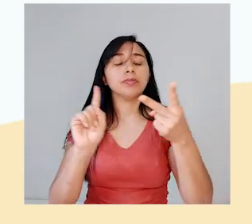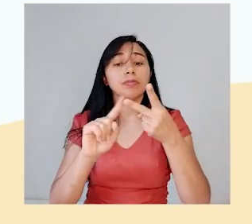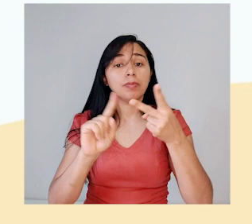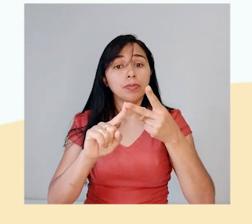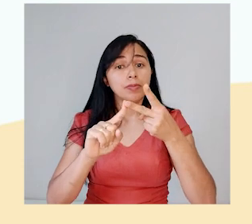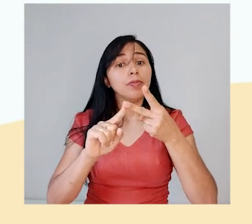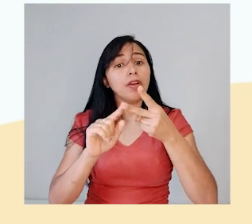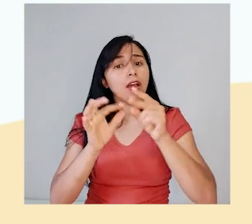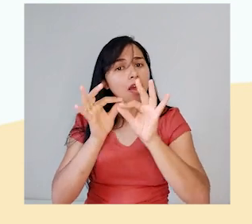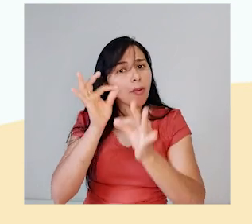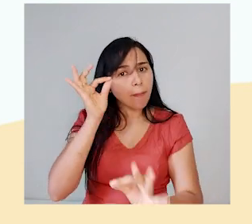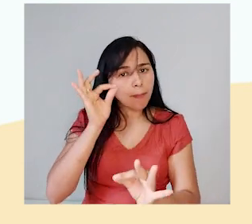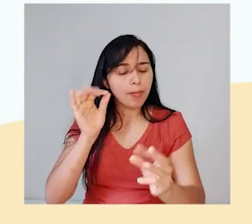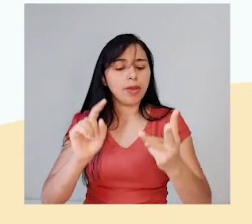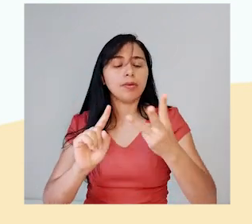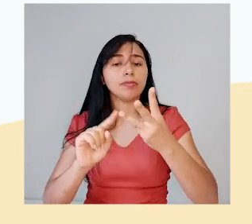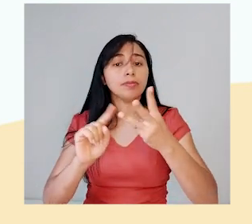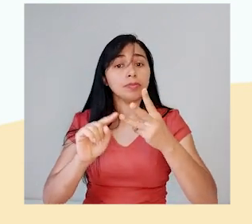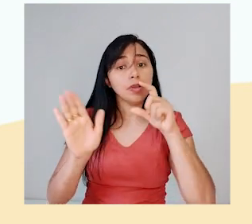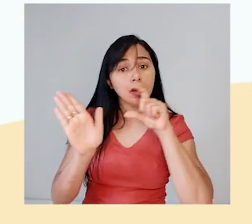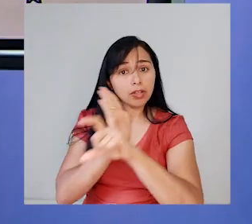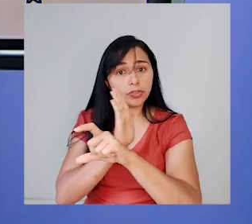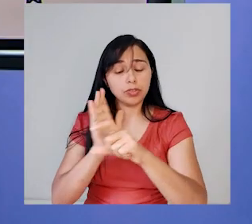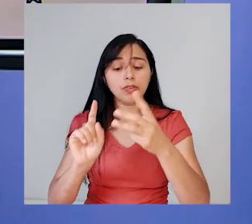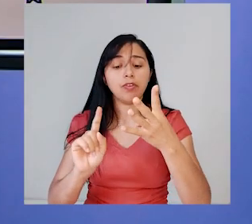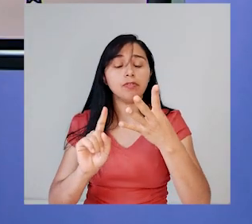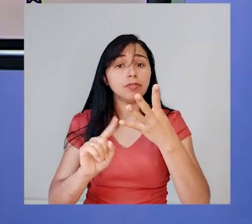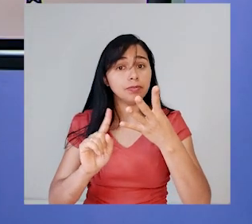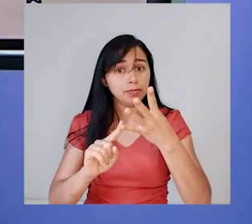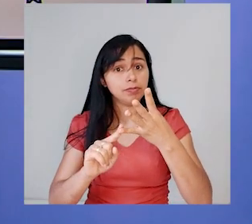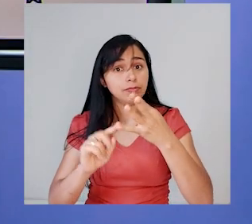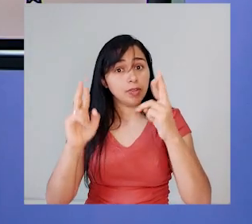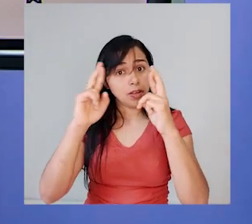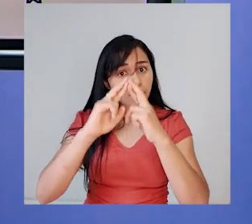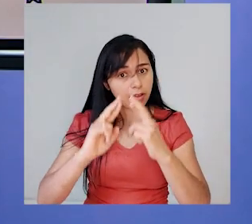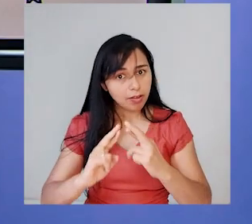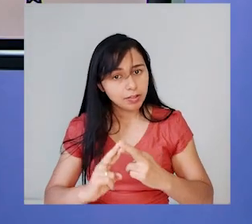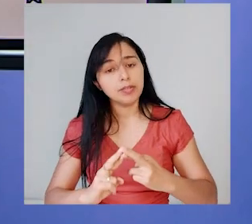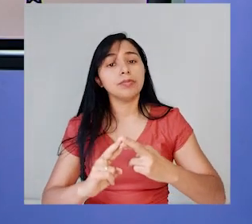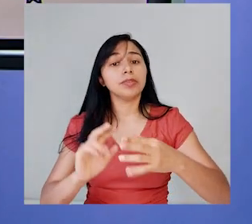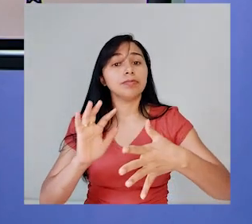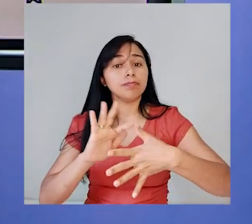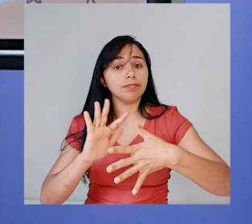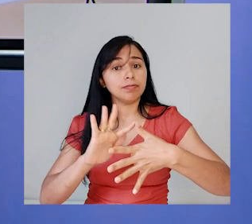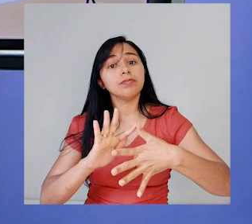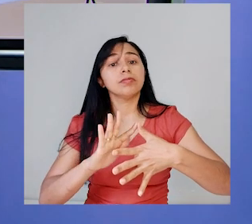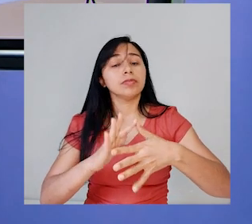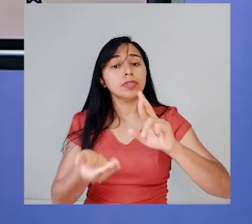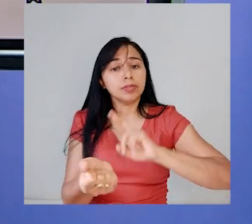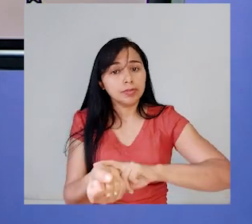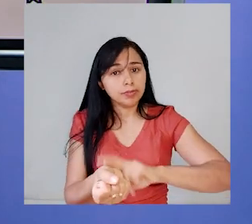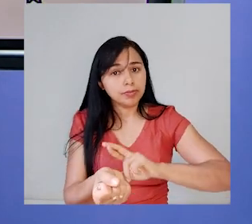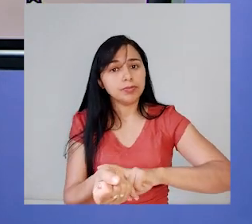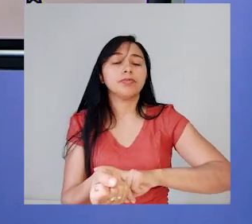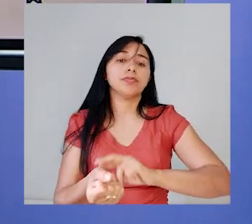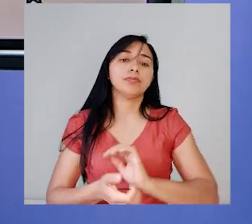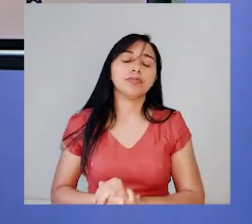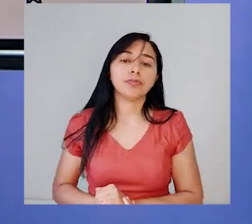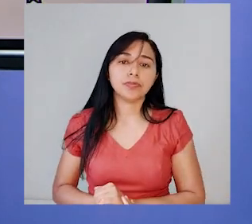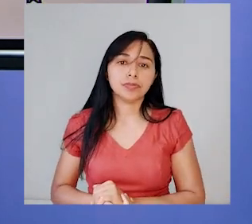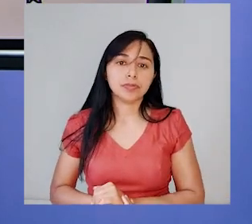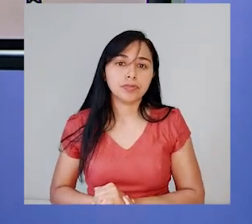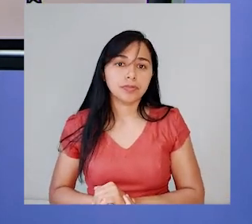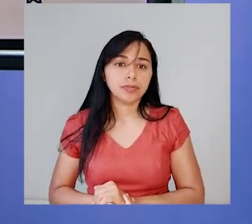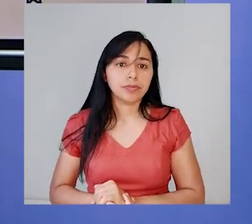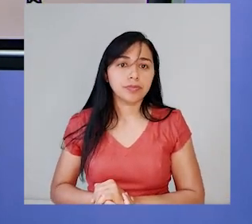o ritmo. O verso é cada uma das linhas do poema. Vamos observar aqui no poema Rosa,